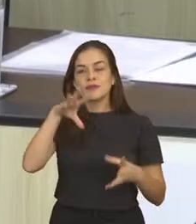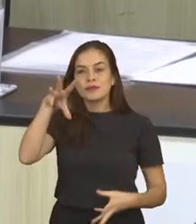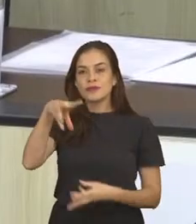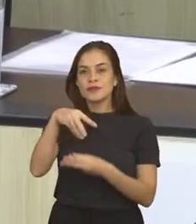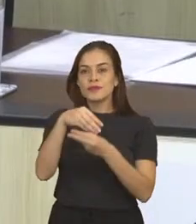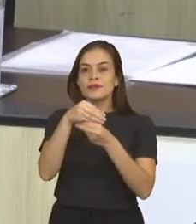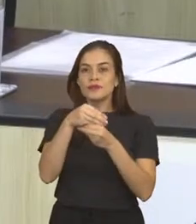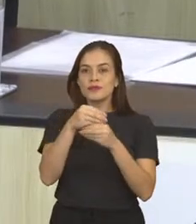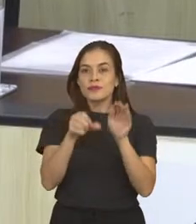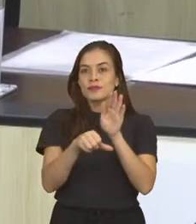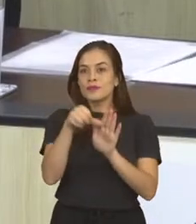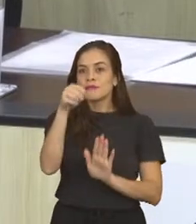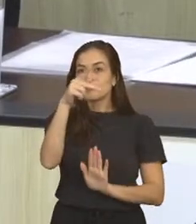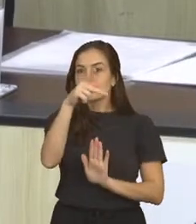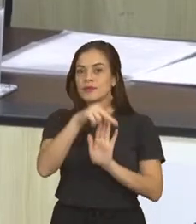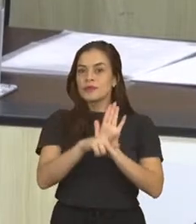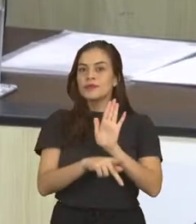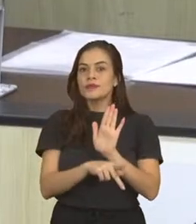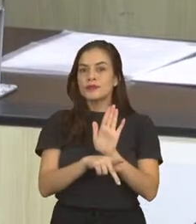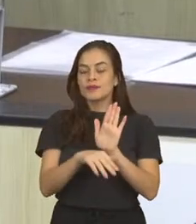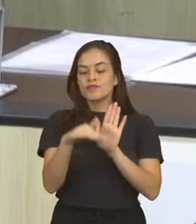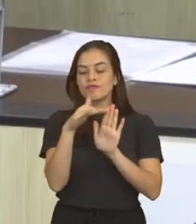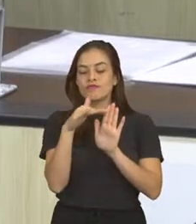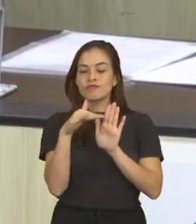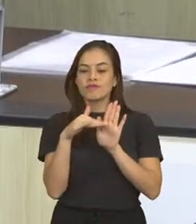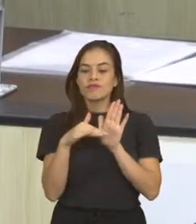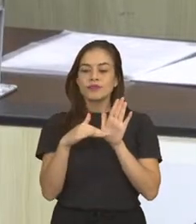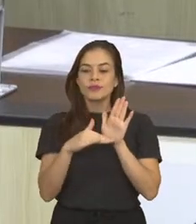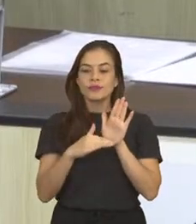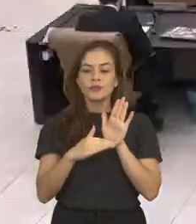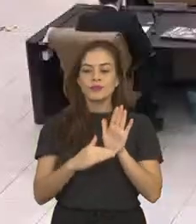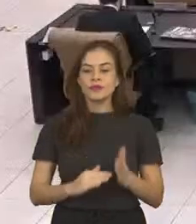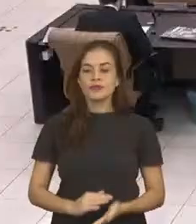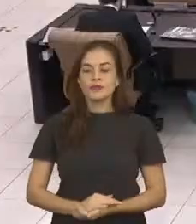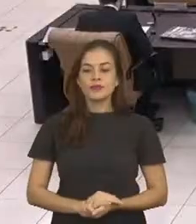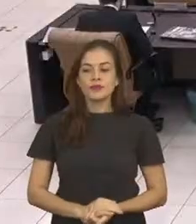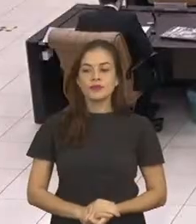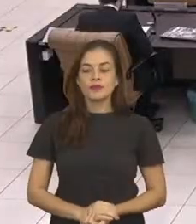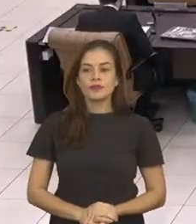resumo do primeiro projeto constante da ordem do dia.